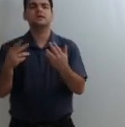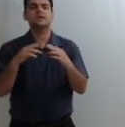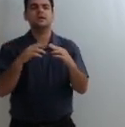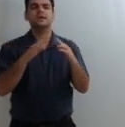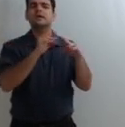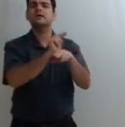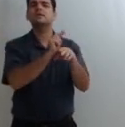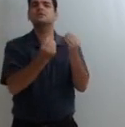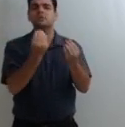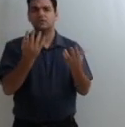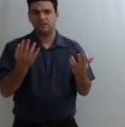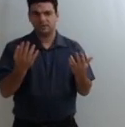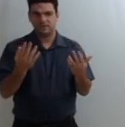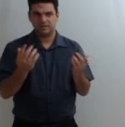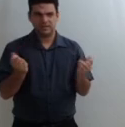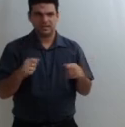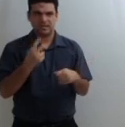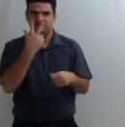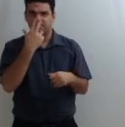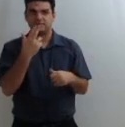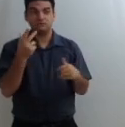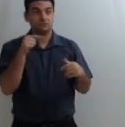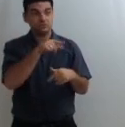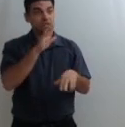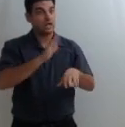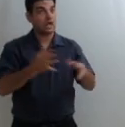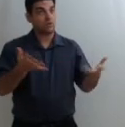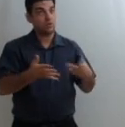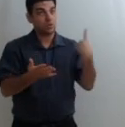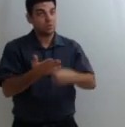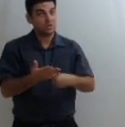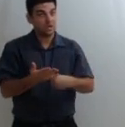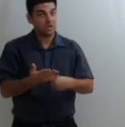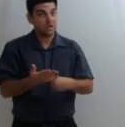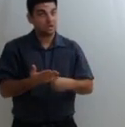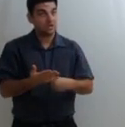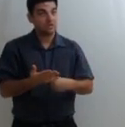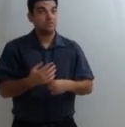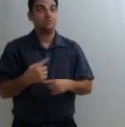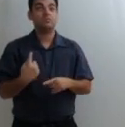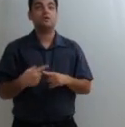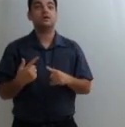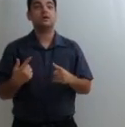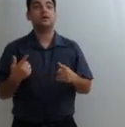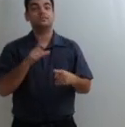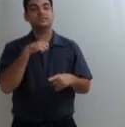da corte já fixá-la. Uma vez que o paciente pegou Covid,